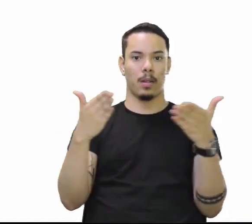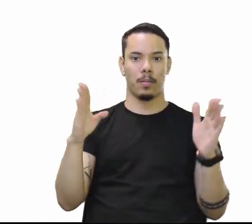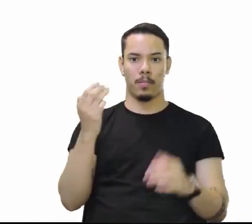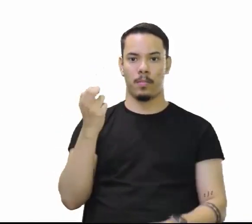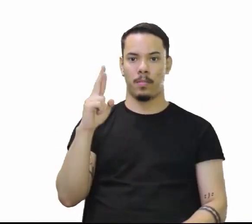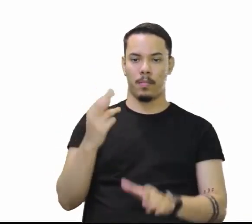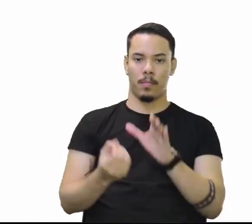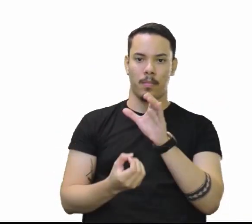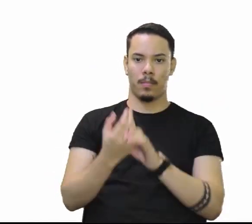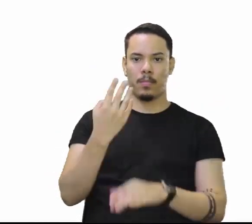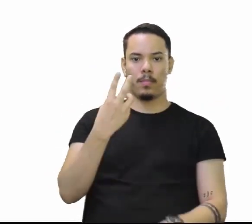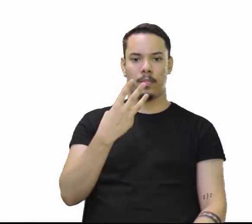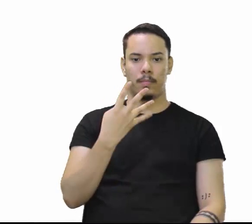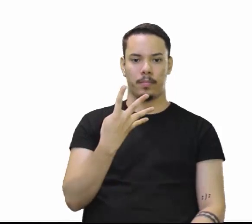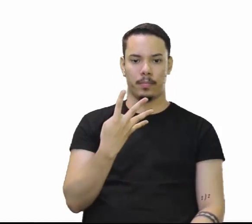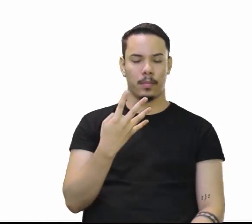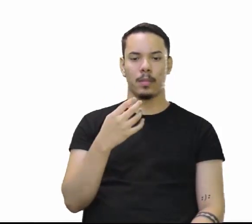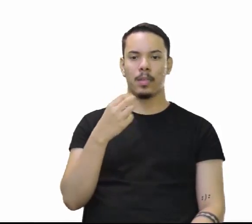BR